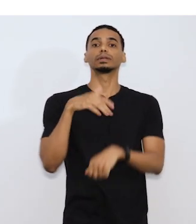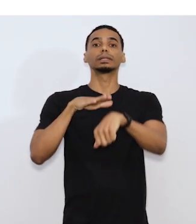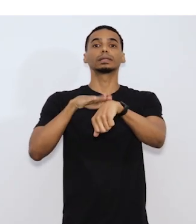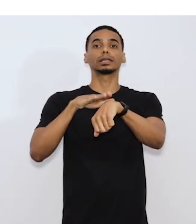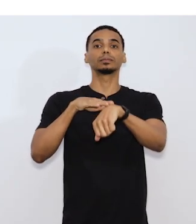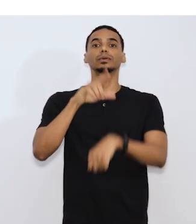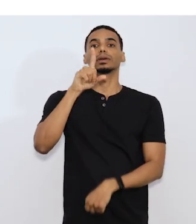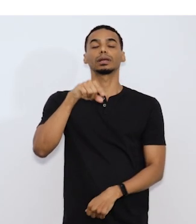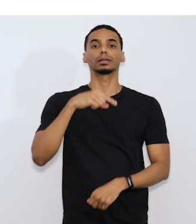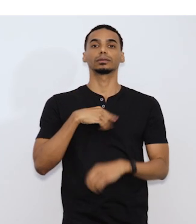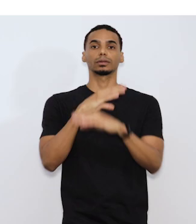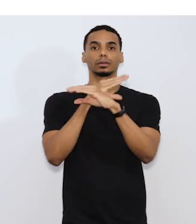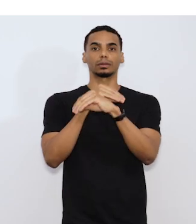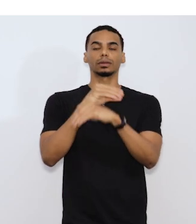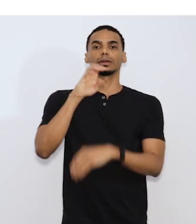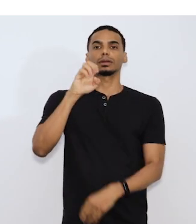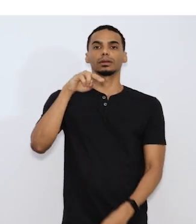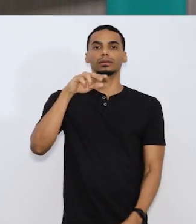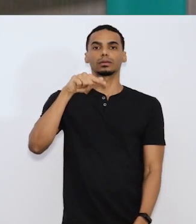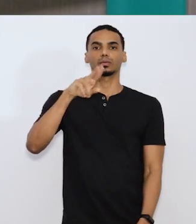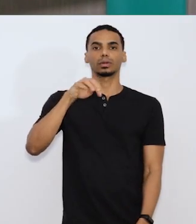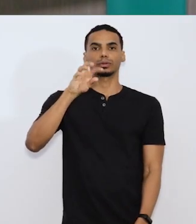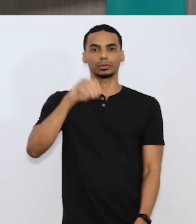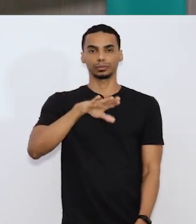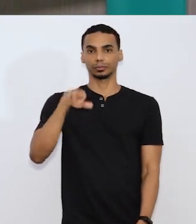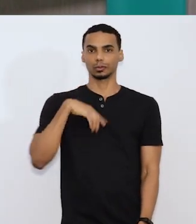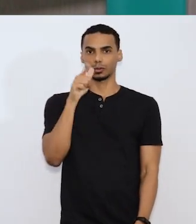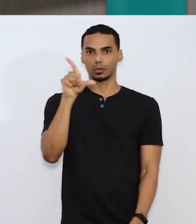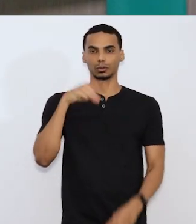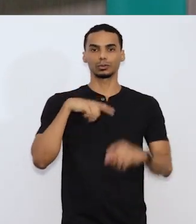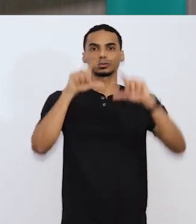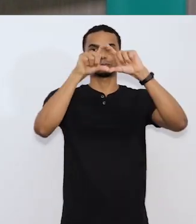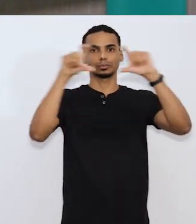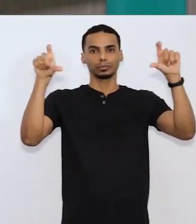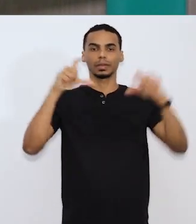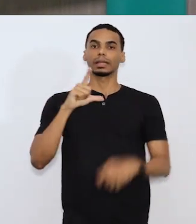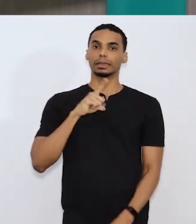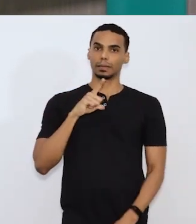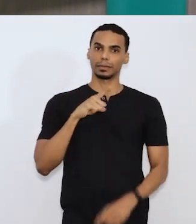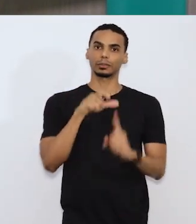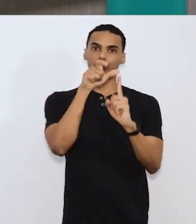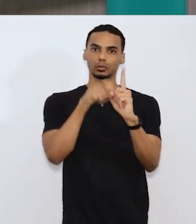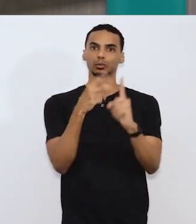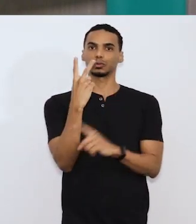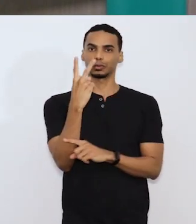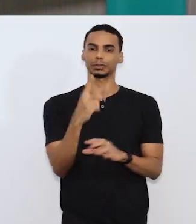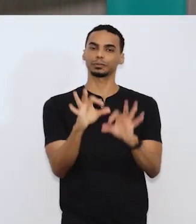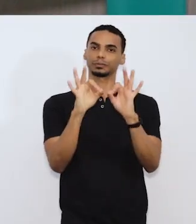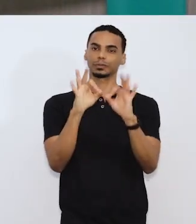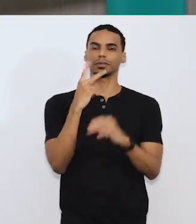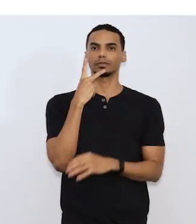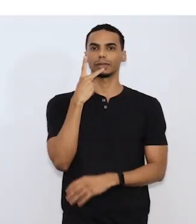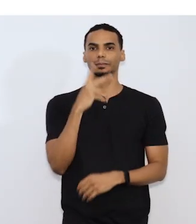a conjunção enquanto. Então vamos lá para mais uma tirinha. Nós temos aí 2 personagens. E aí ele